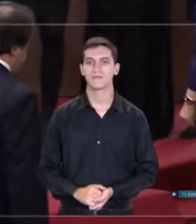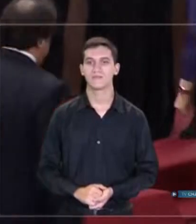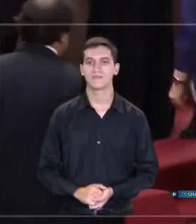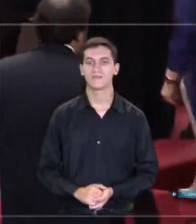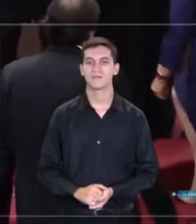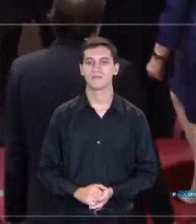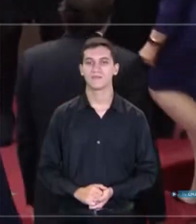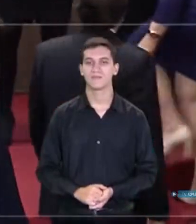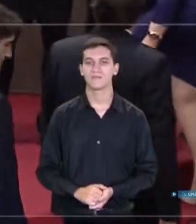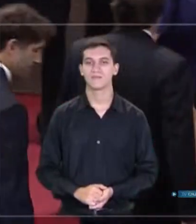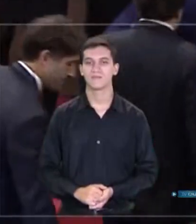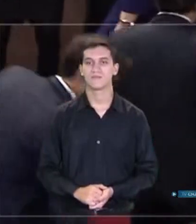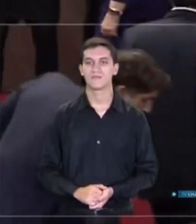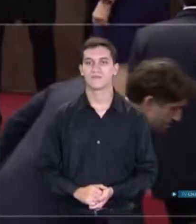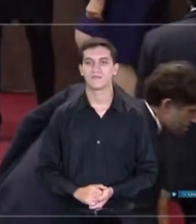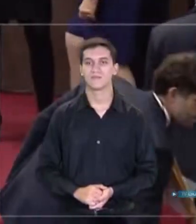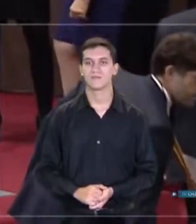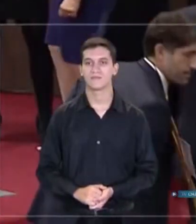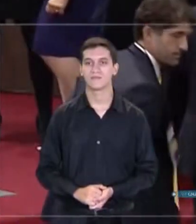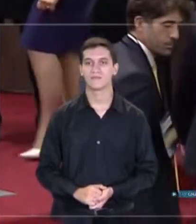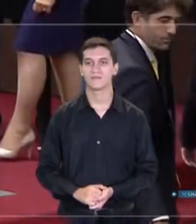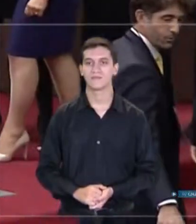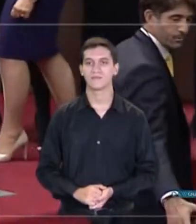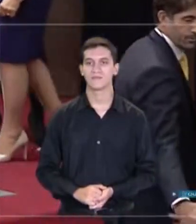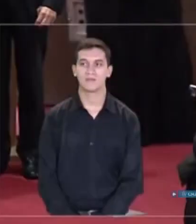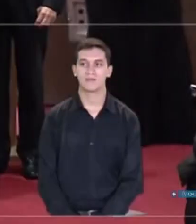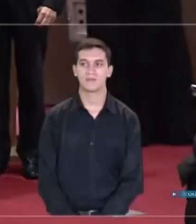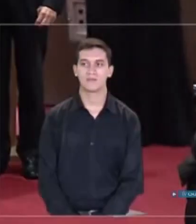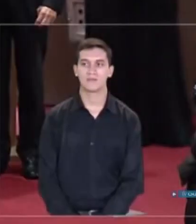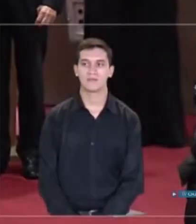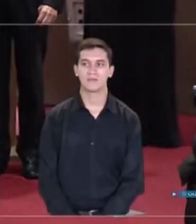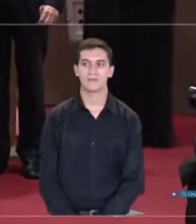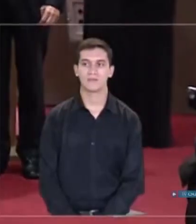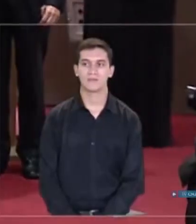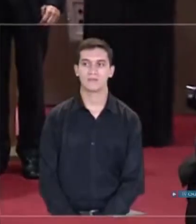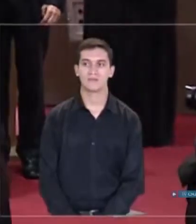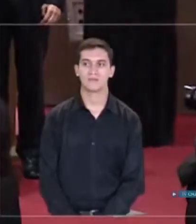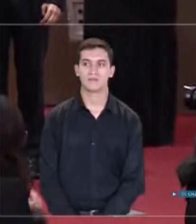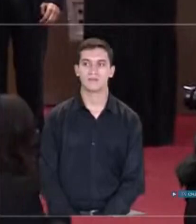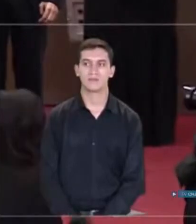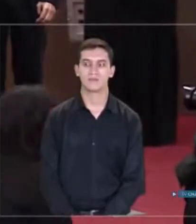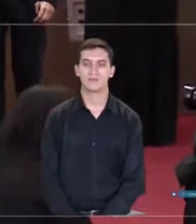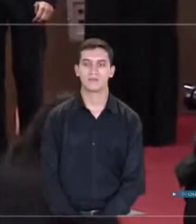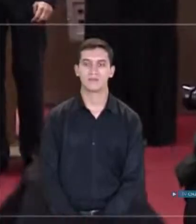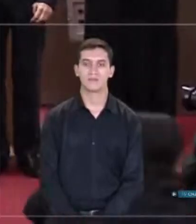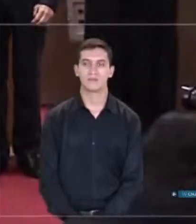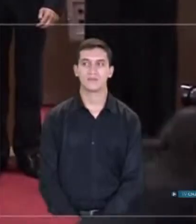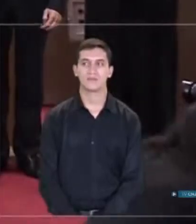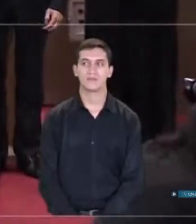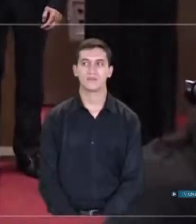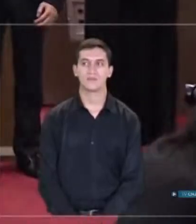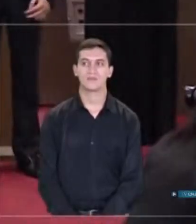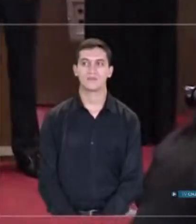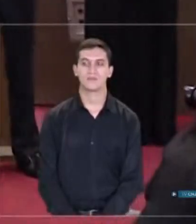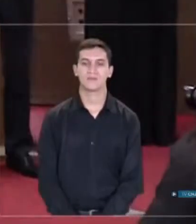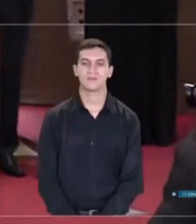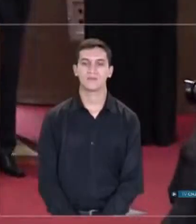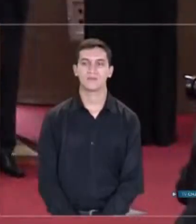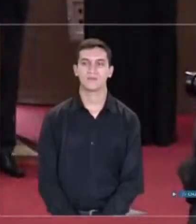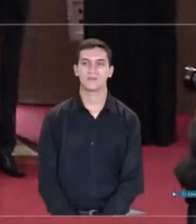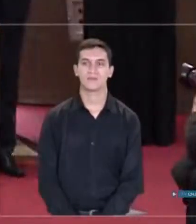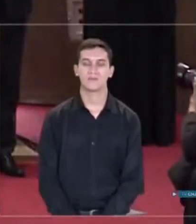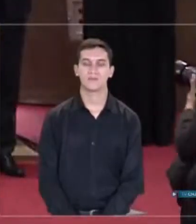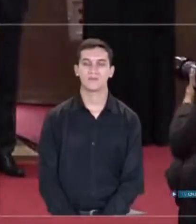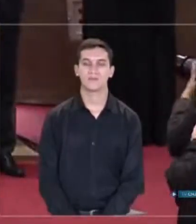homenageados em Brasília a comissão permanente de eficiência operacional infraestrutura e gestão de pessoas do